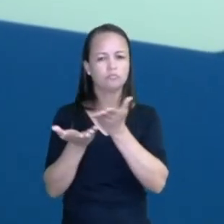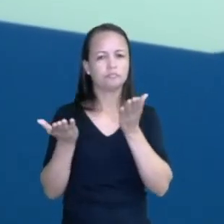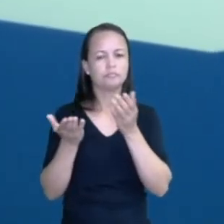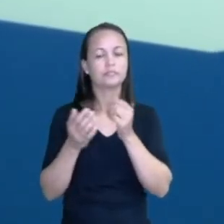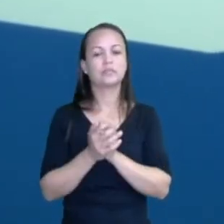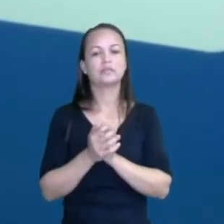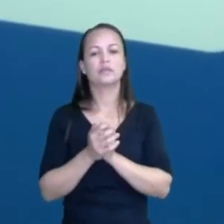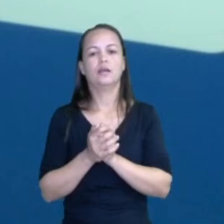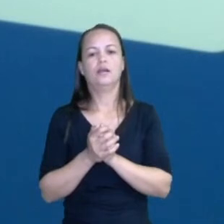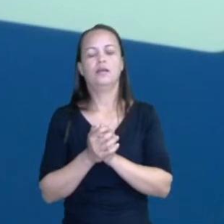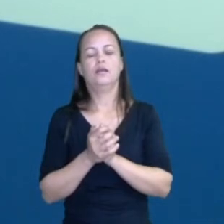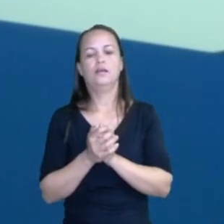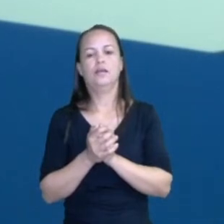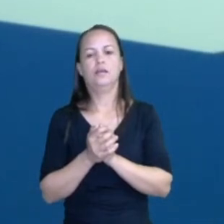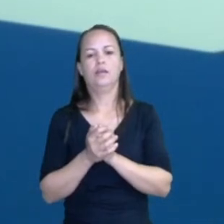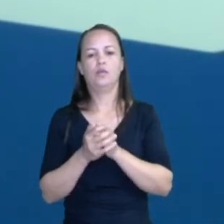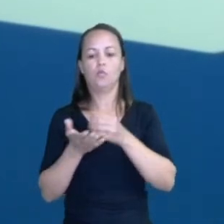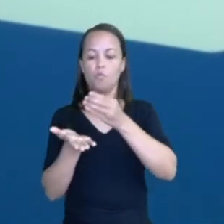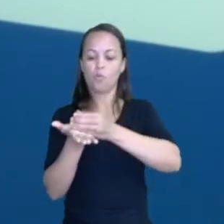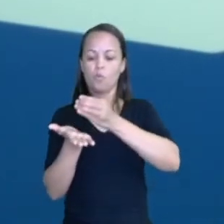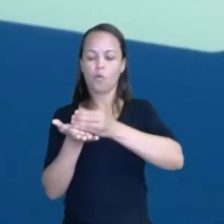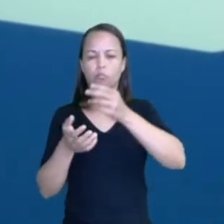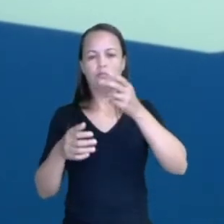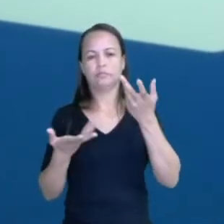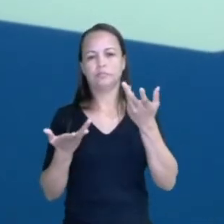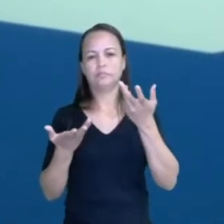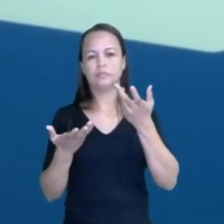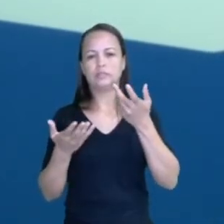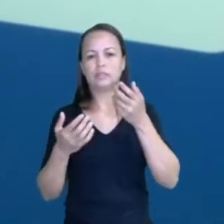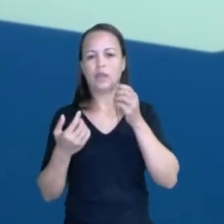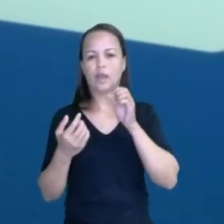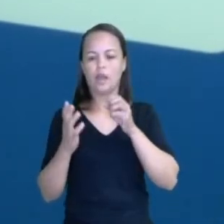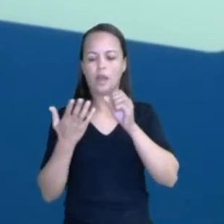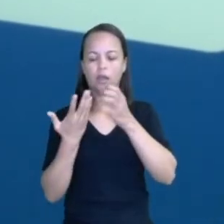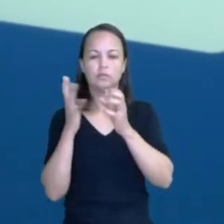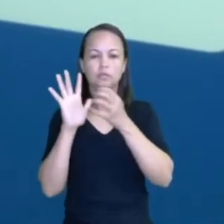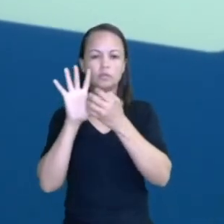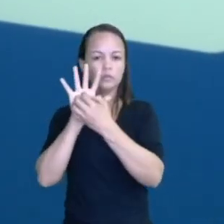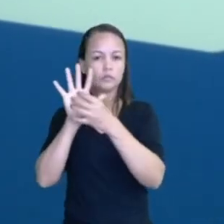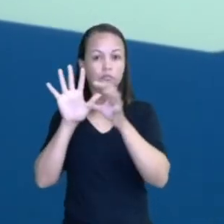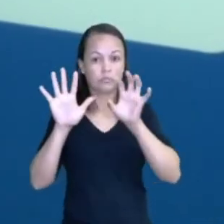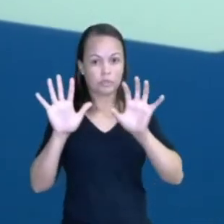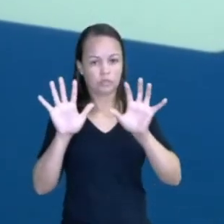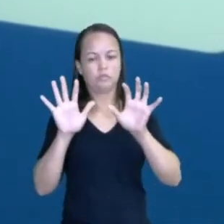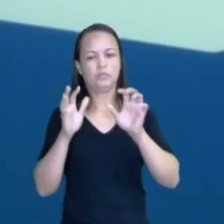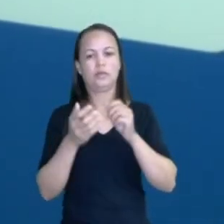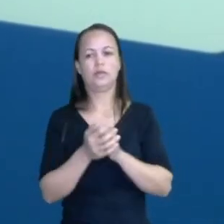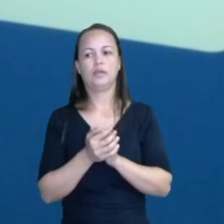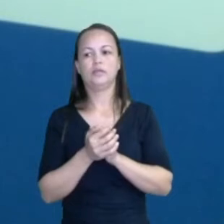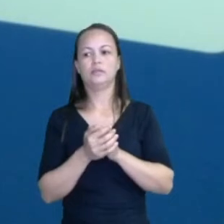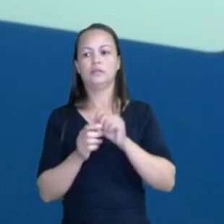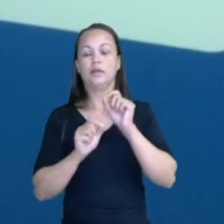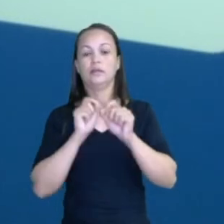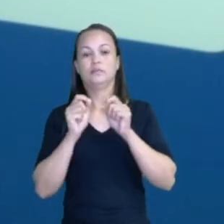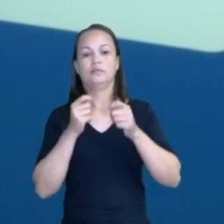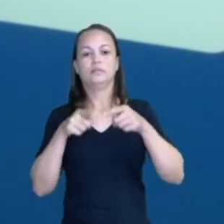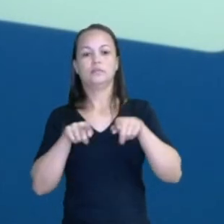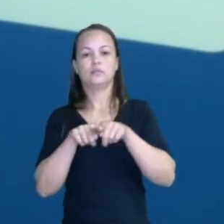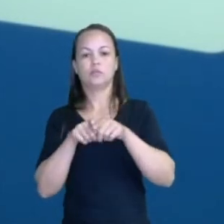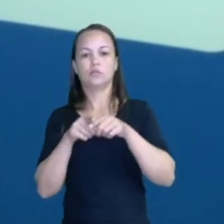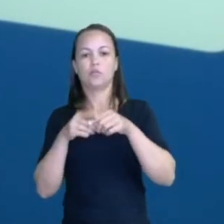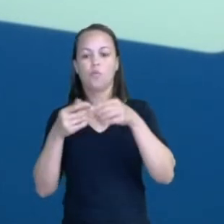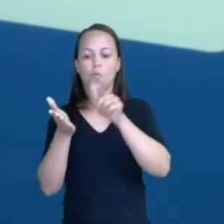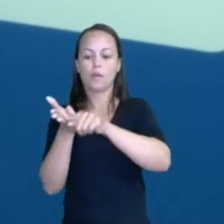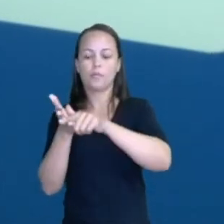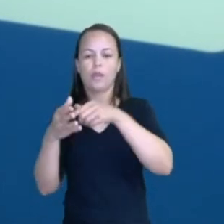O copinho aqui, ele apresenta a característica, a propriedade da transparência, a folhinha da flexibilidade, assim